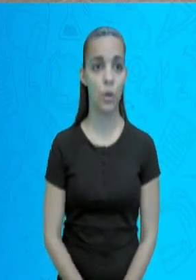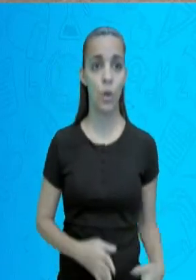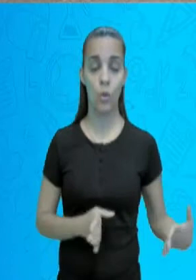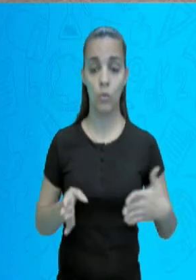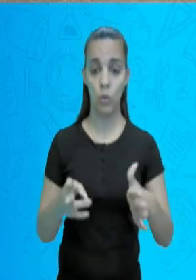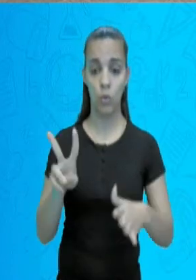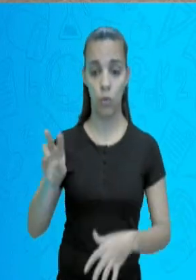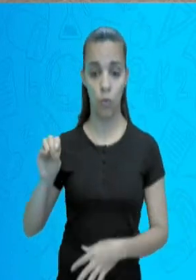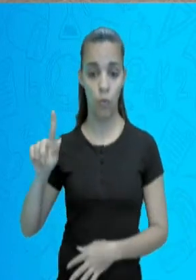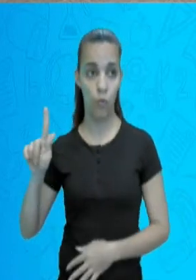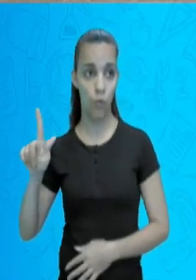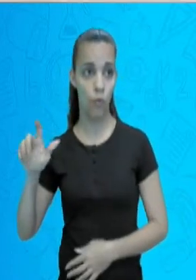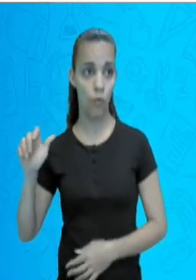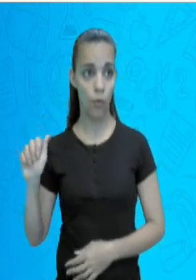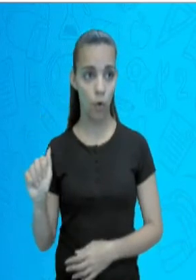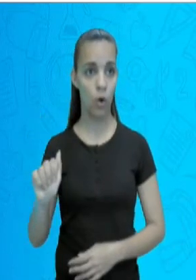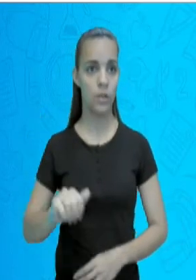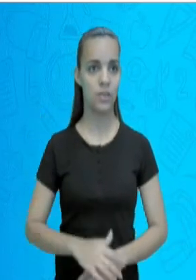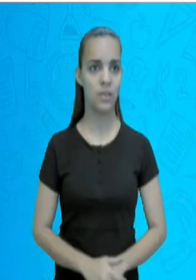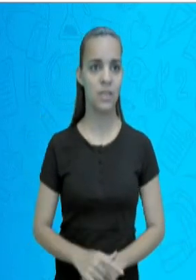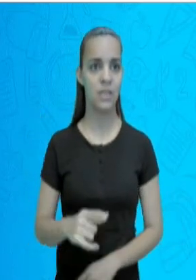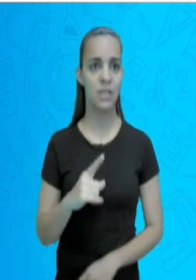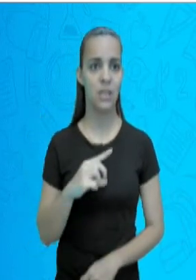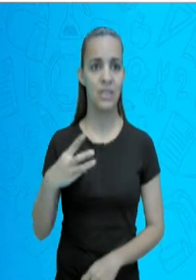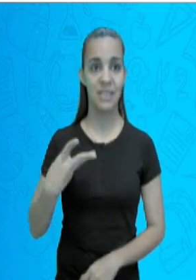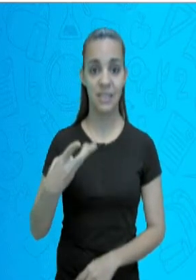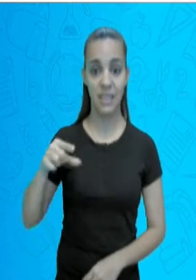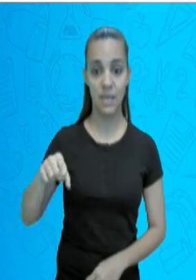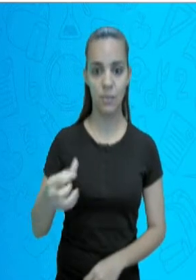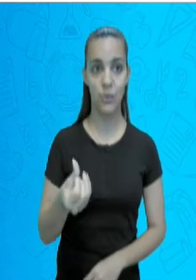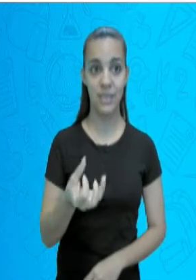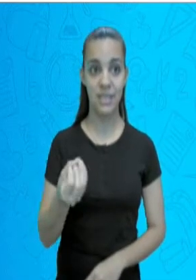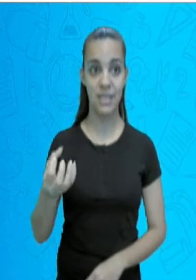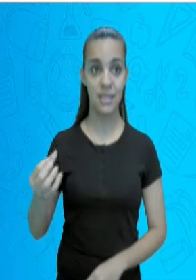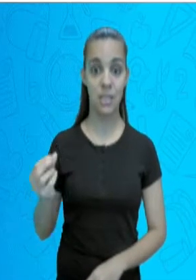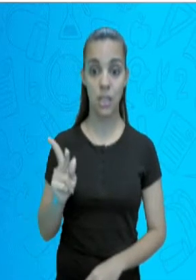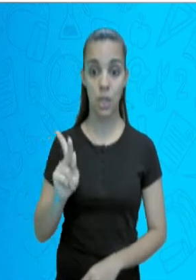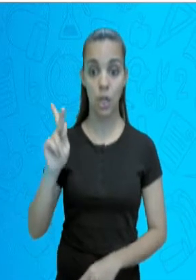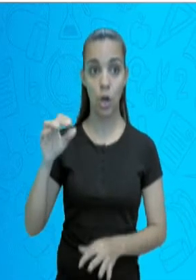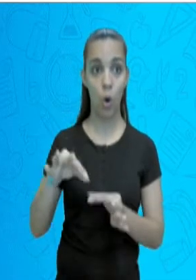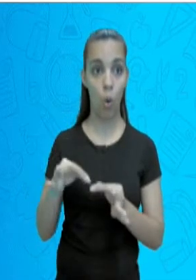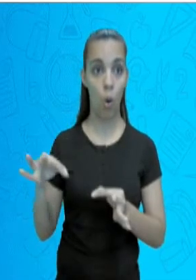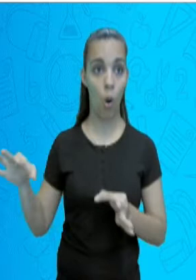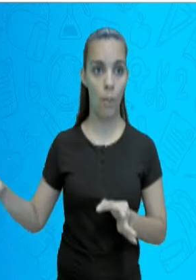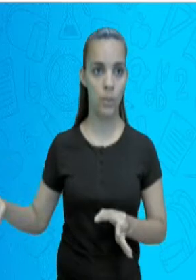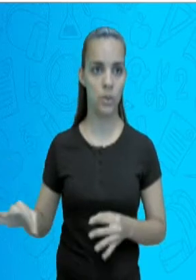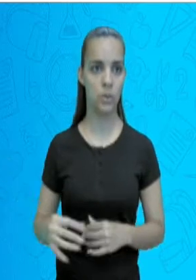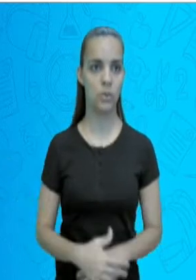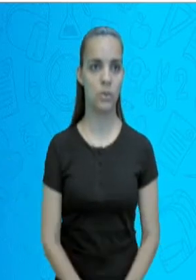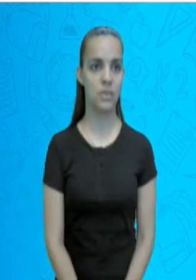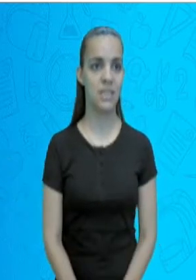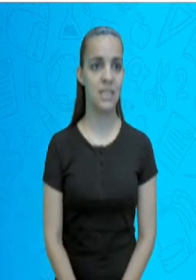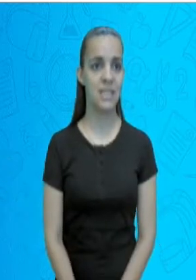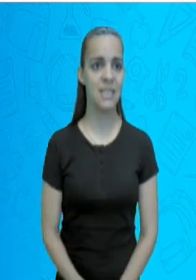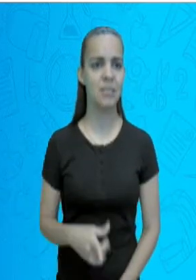O rio Volga, 3.600 quilômetros de extensão, está